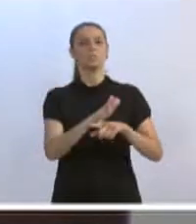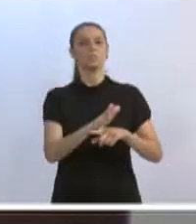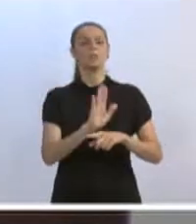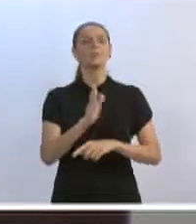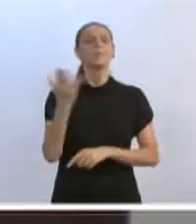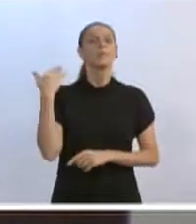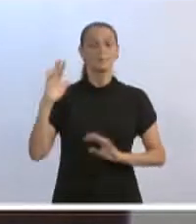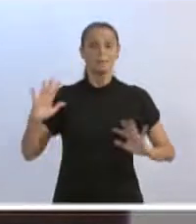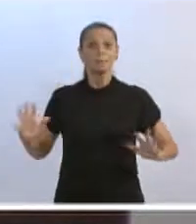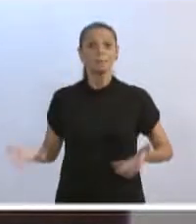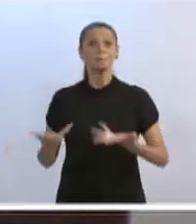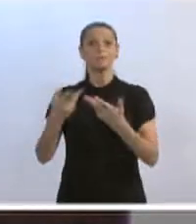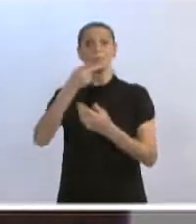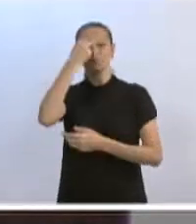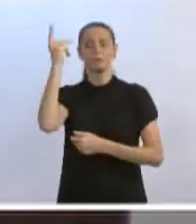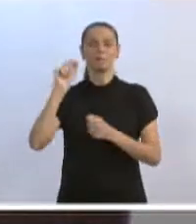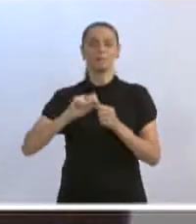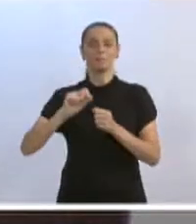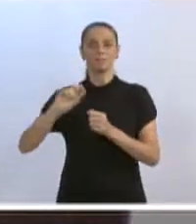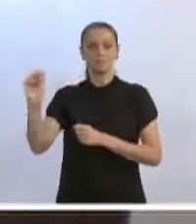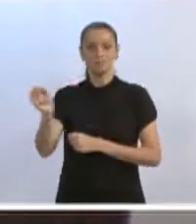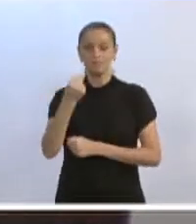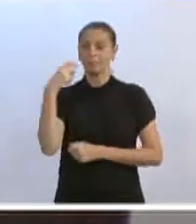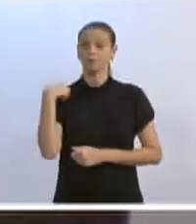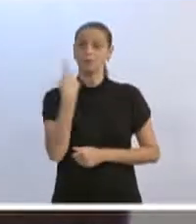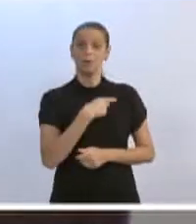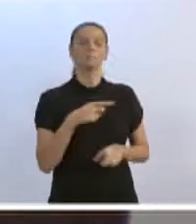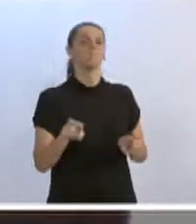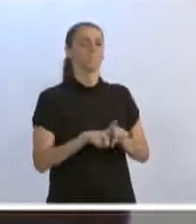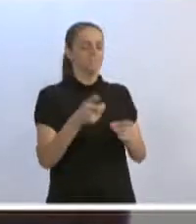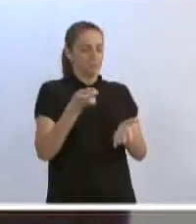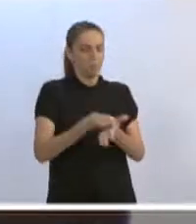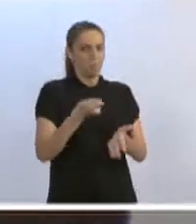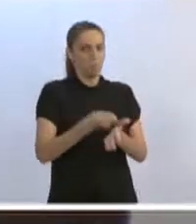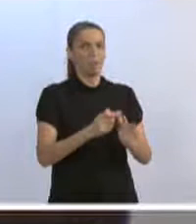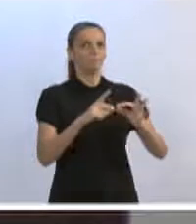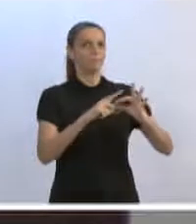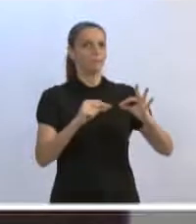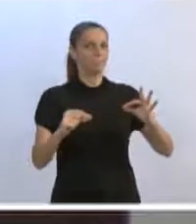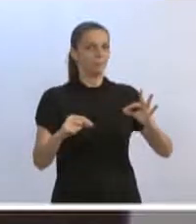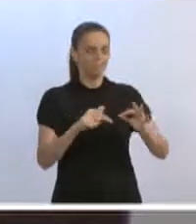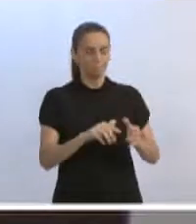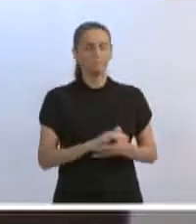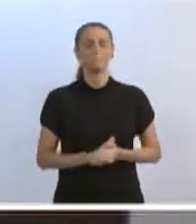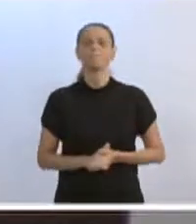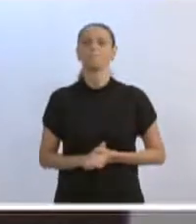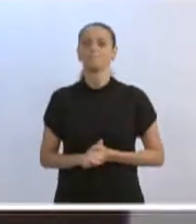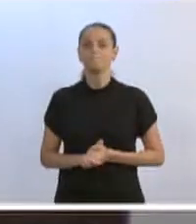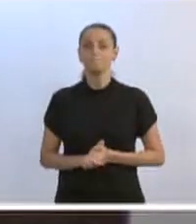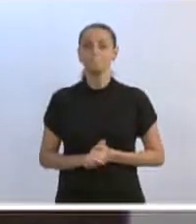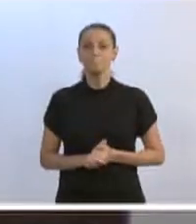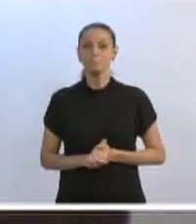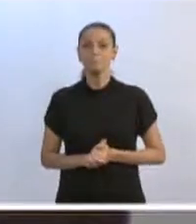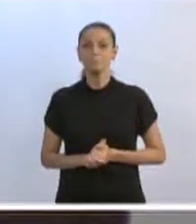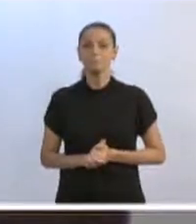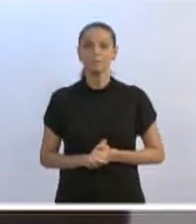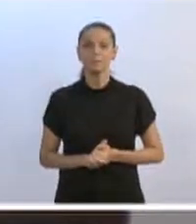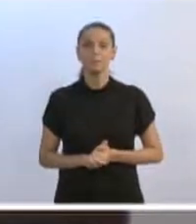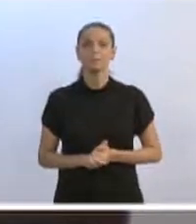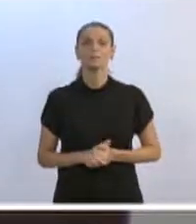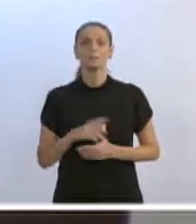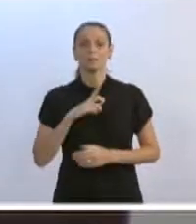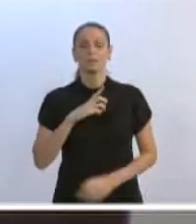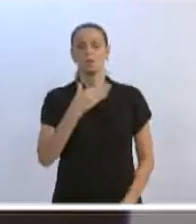ou seja nós temos que começar também a cobrar e aí é aqui que quero falar com um belíssimo trabalho feito pelo alexandre